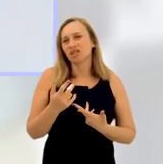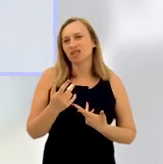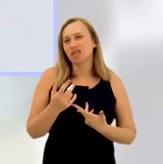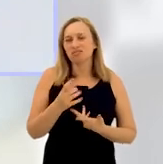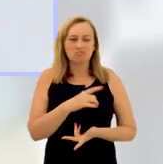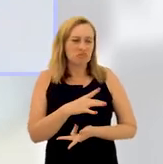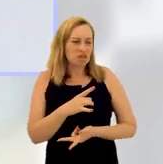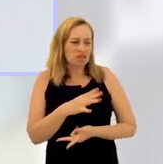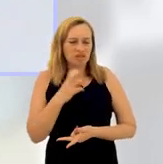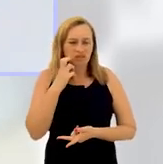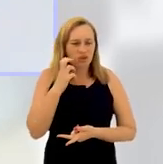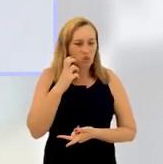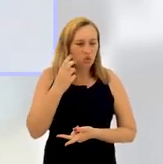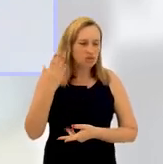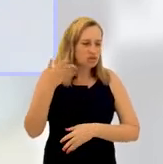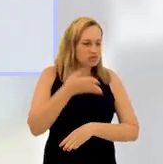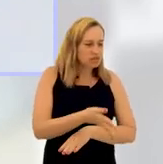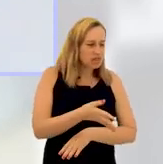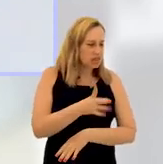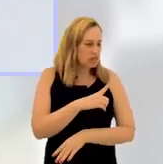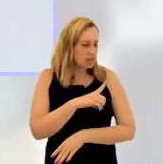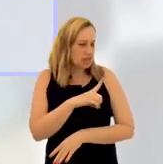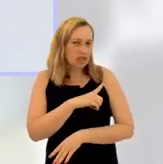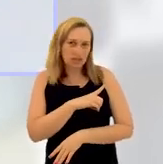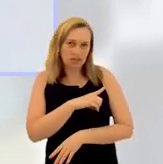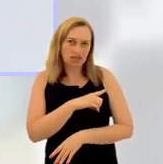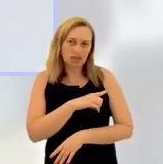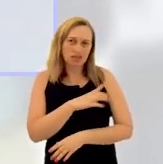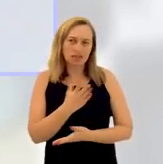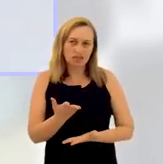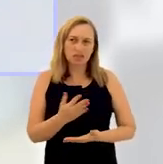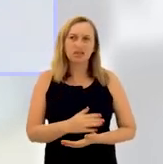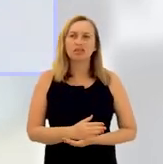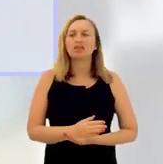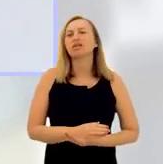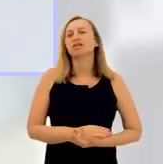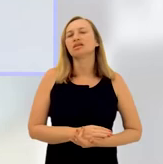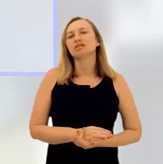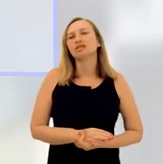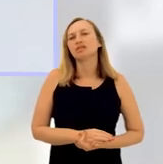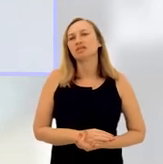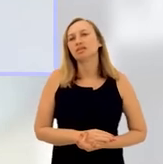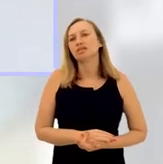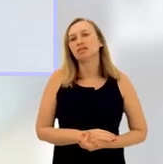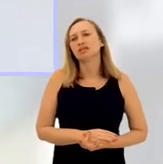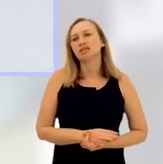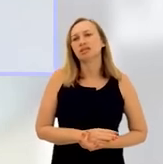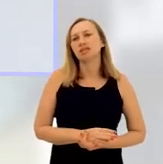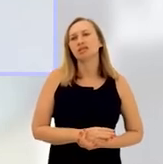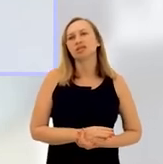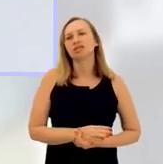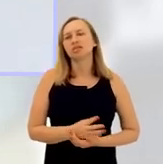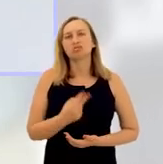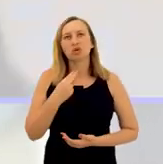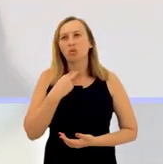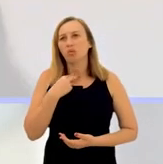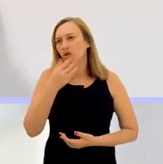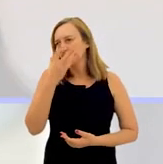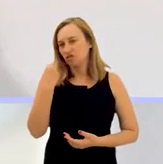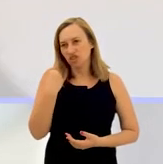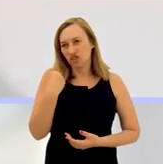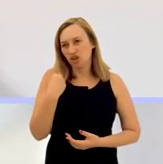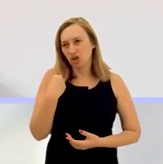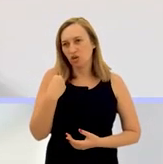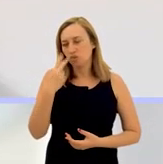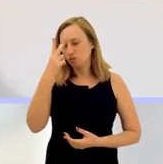entrar numa unidade ali da polícia, né, que é a porta de entrada do sistema de justiça. E a gente não pode também fechar